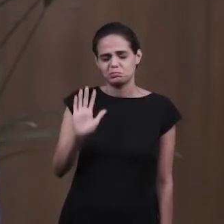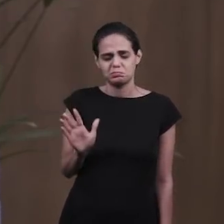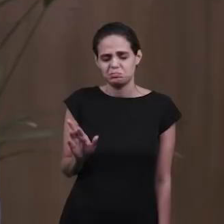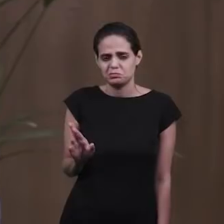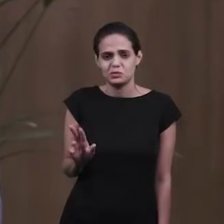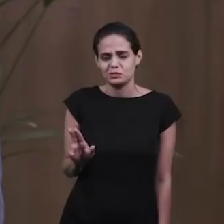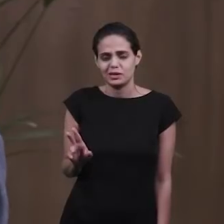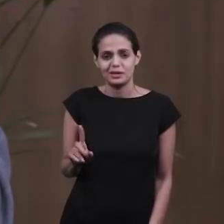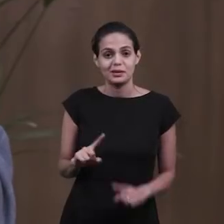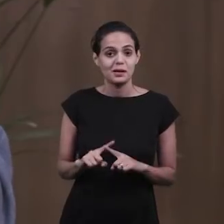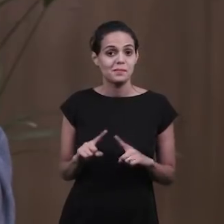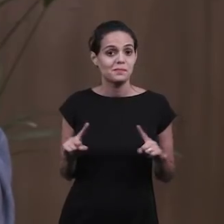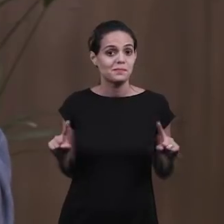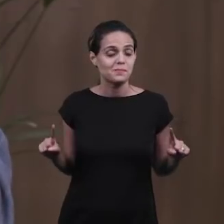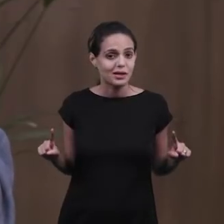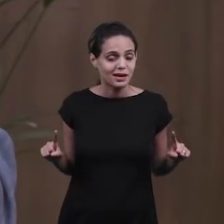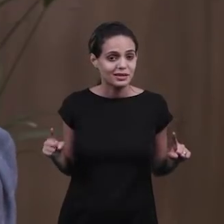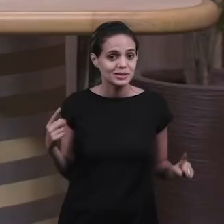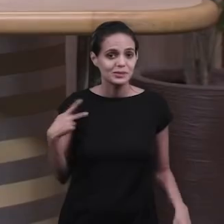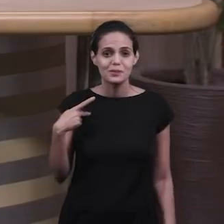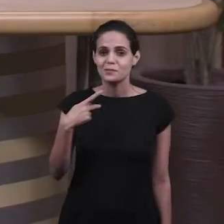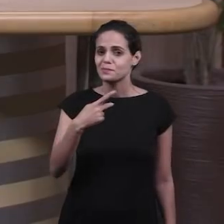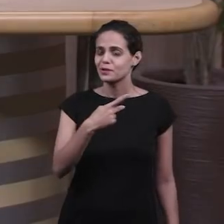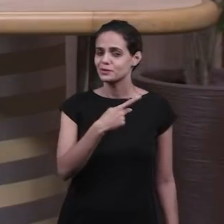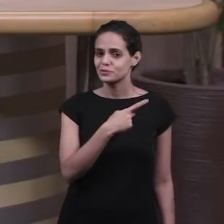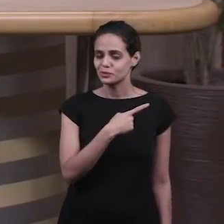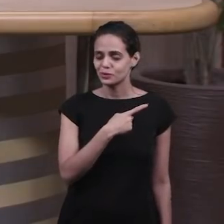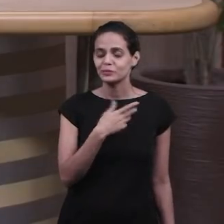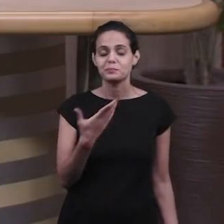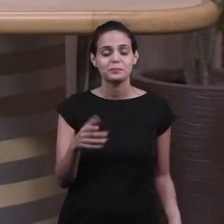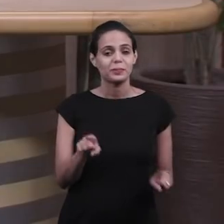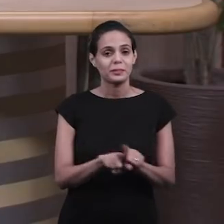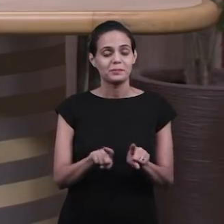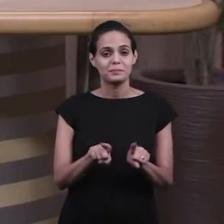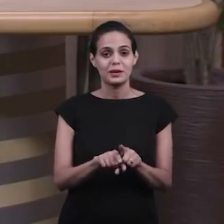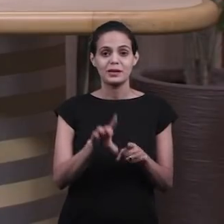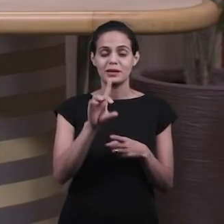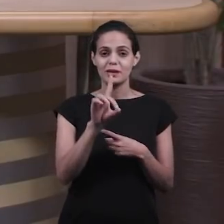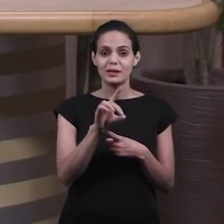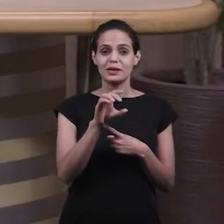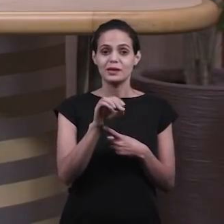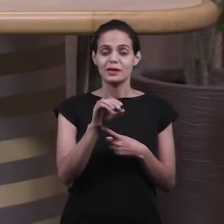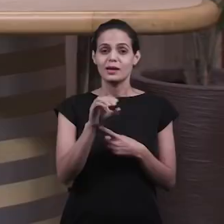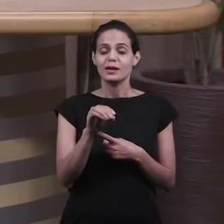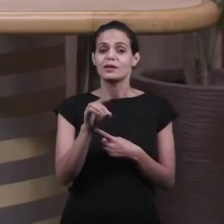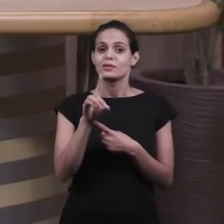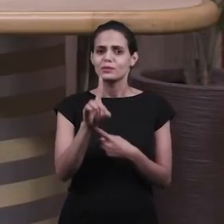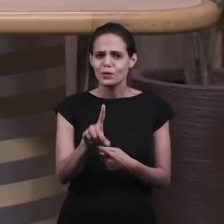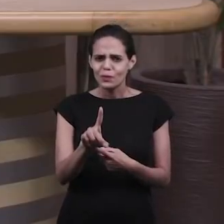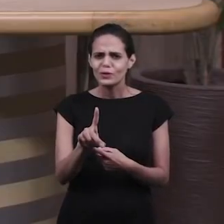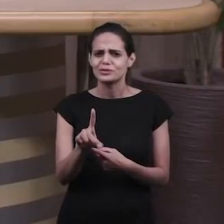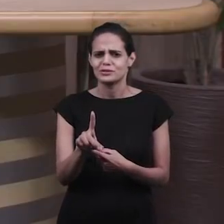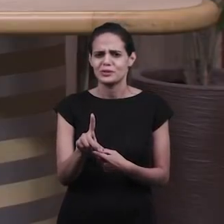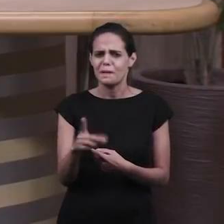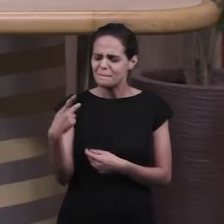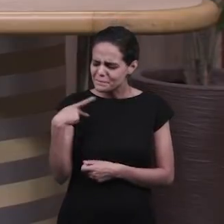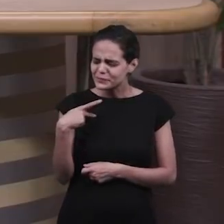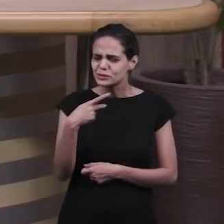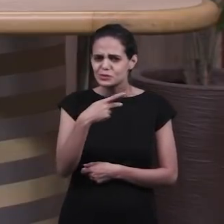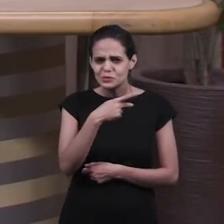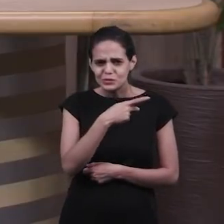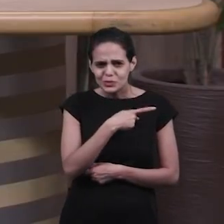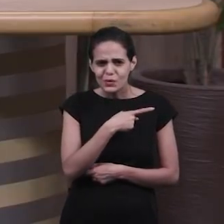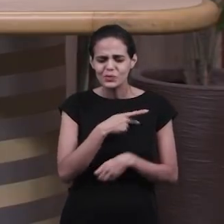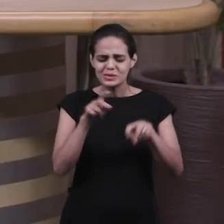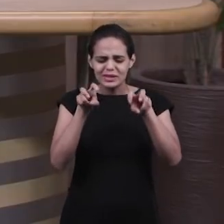era aquele pastor, entendeu? Dodge era pastor mesmo. Você sentava com Dodge, rapaz. A ovelha gostava